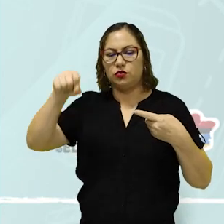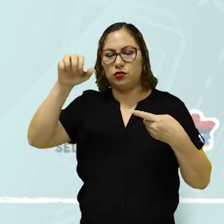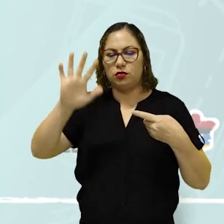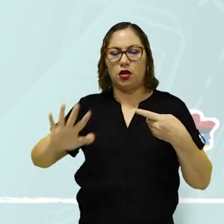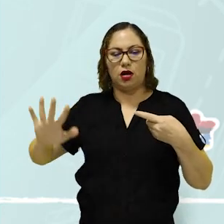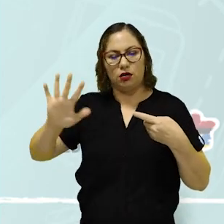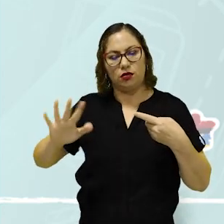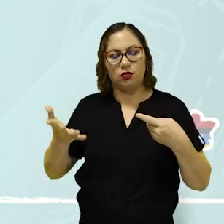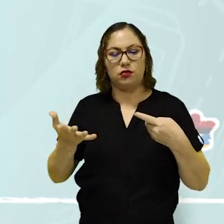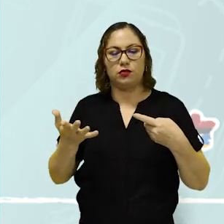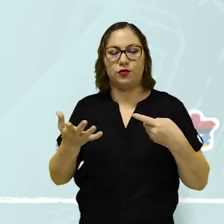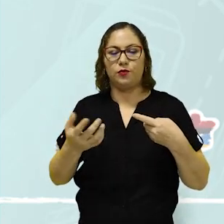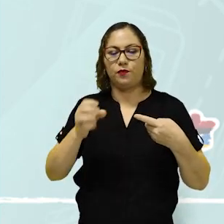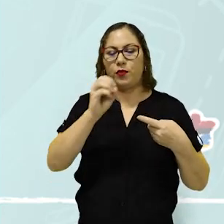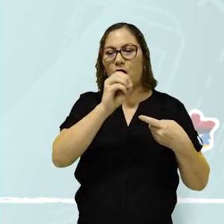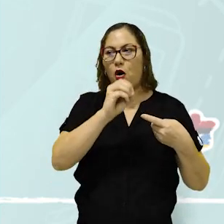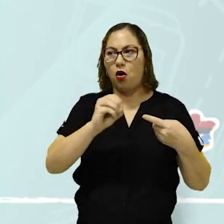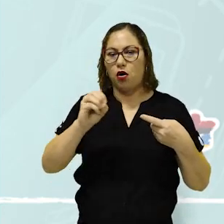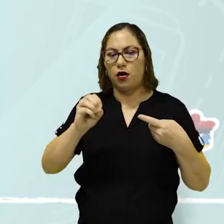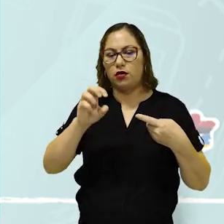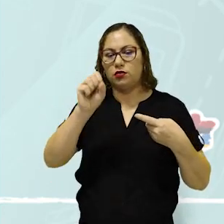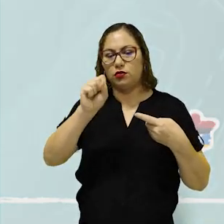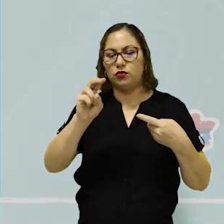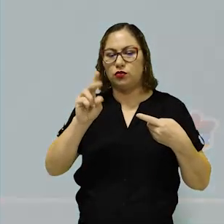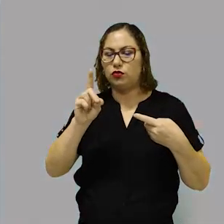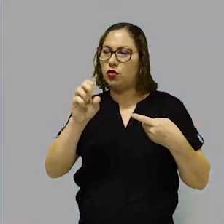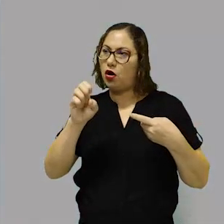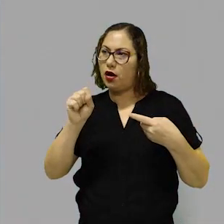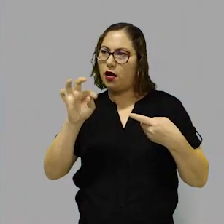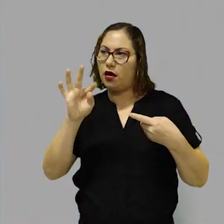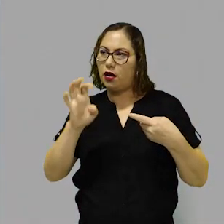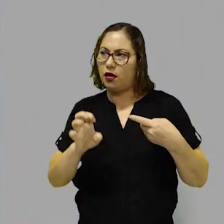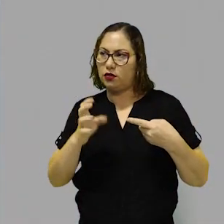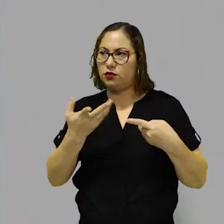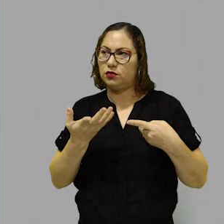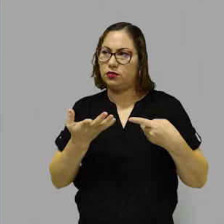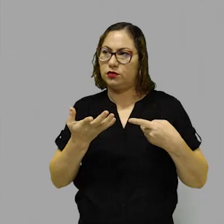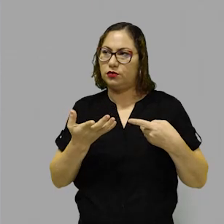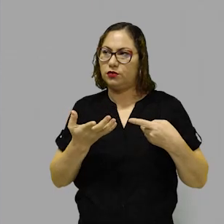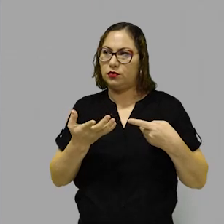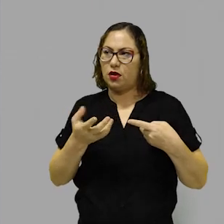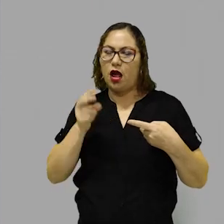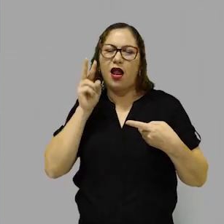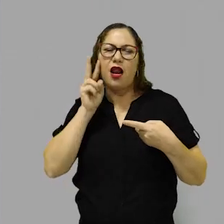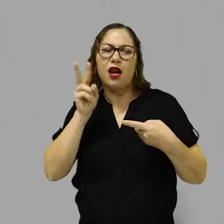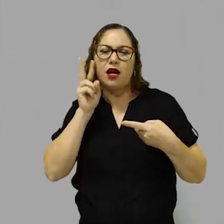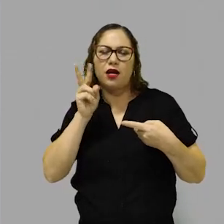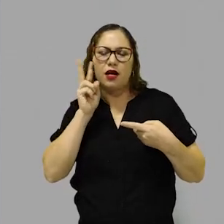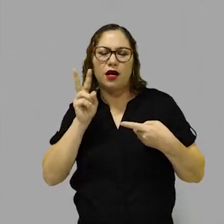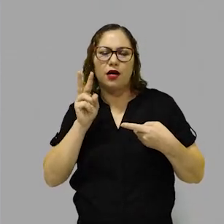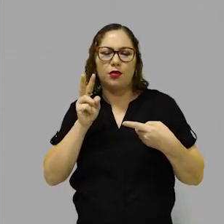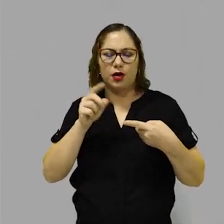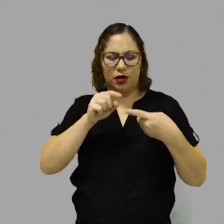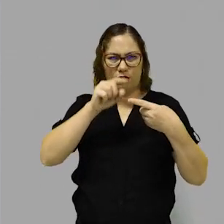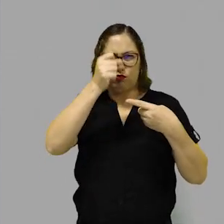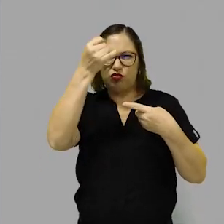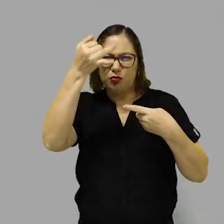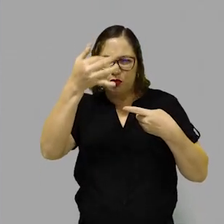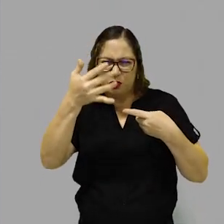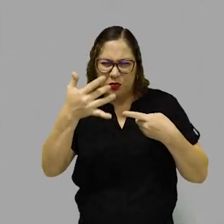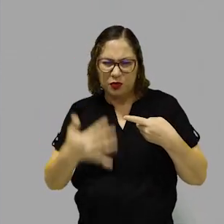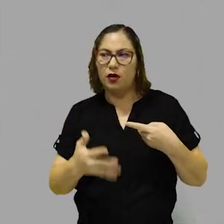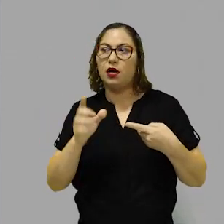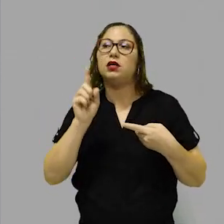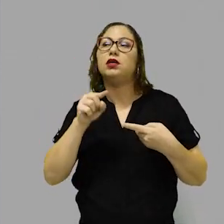oeste, sudeste e oeste, sudoeste. Pessoal, lembrem que esses pontos que eu acabei de citar são